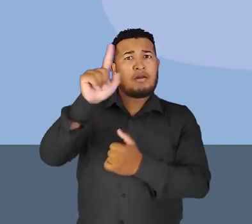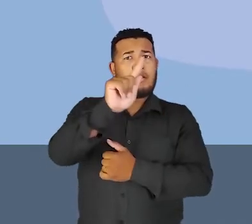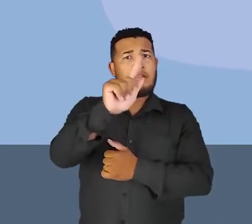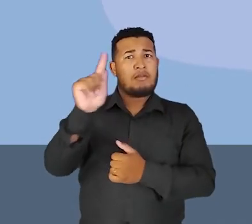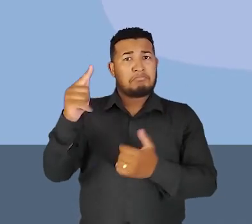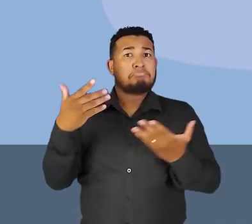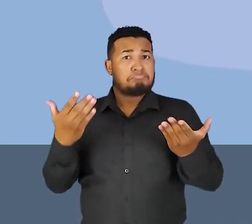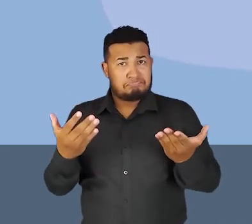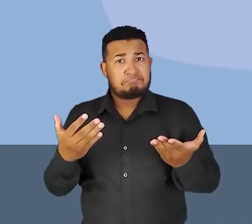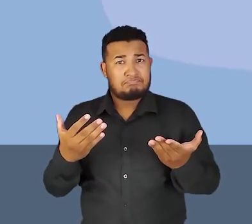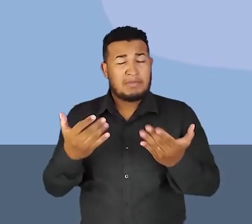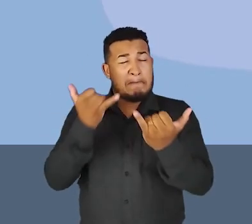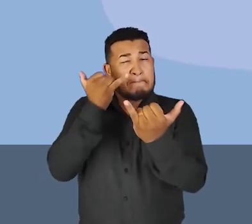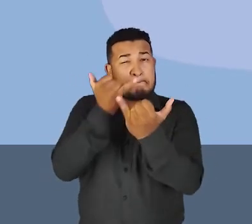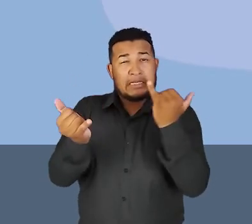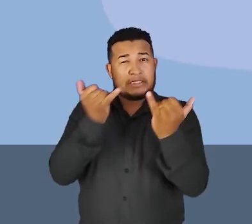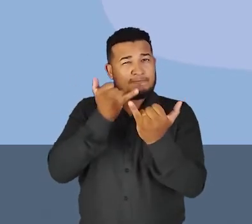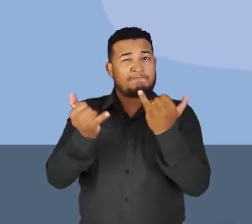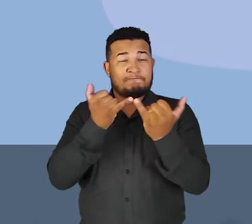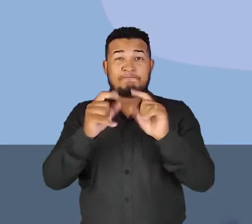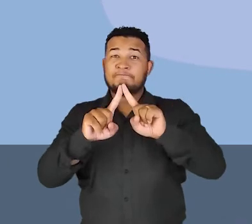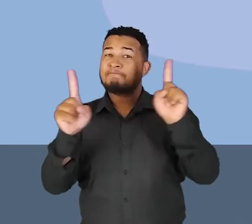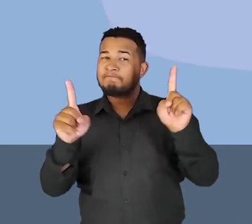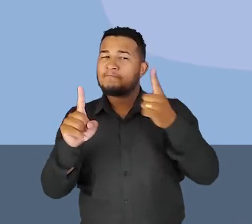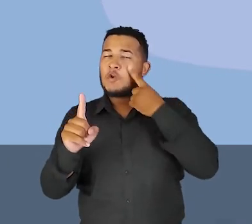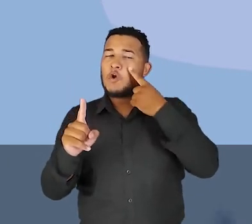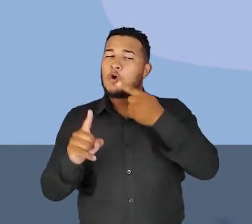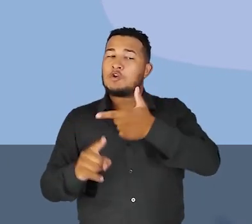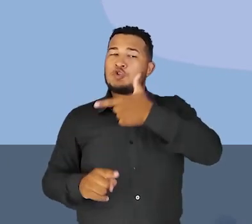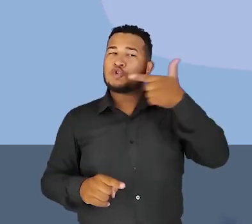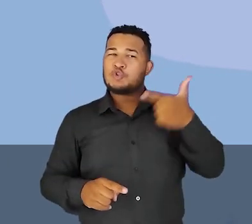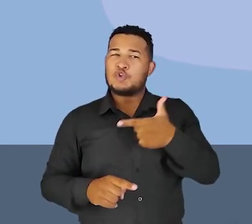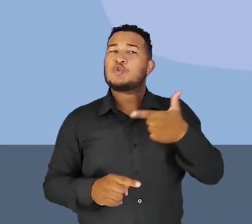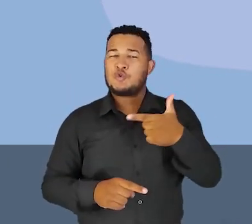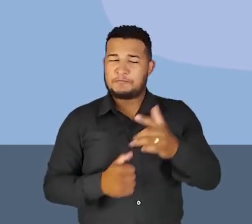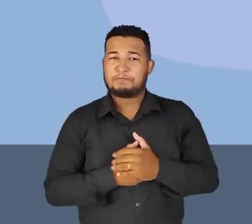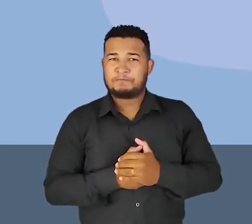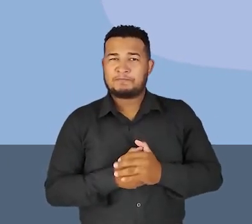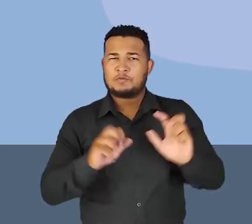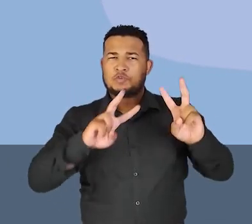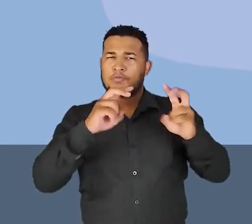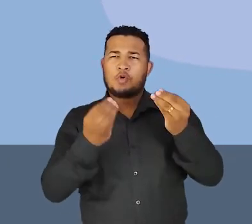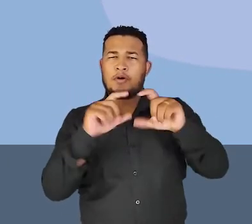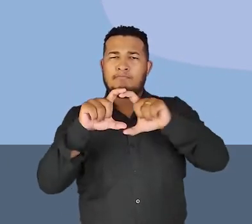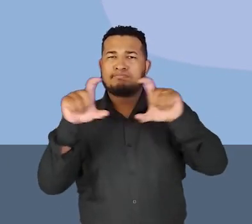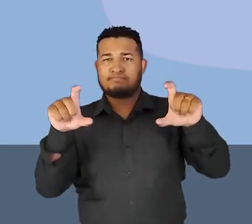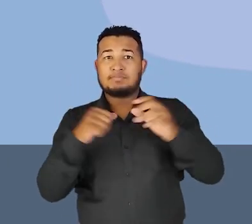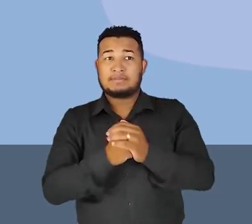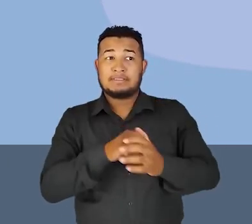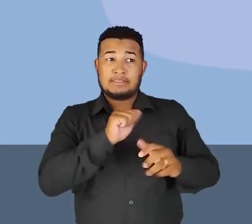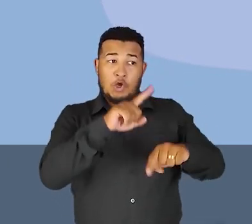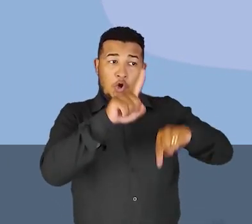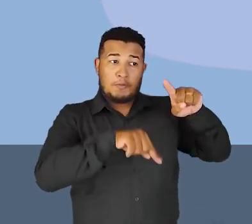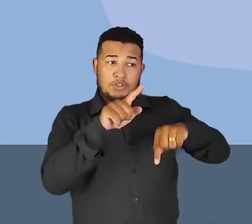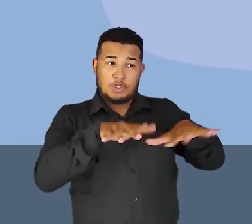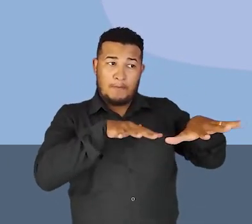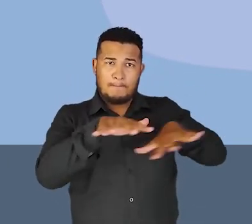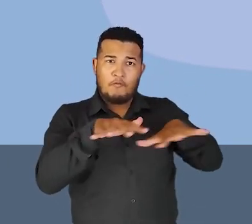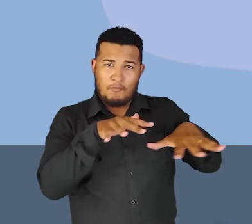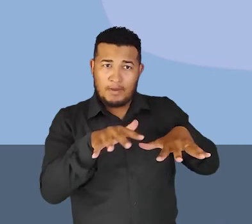diz Galileu. Mas vamos para a segunda parte deste enunciado. Um corpo em